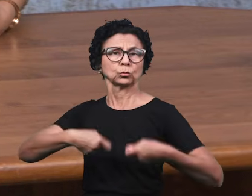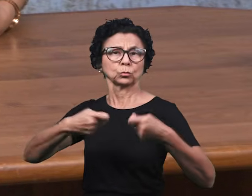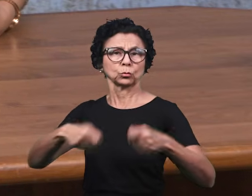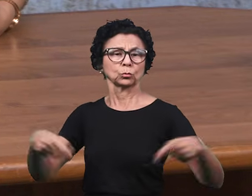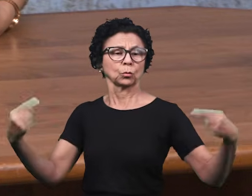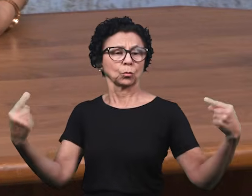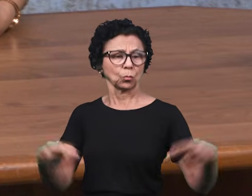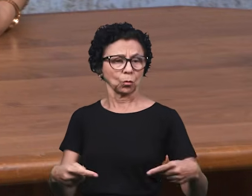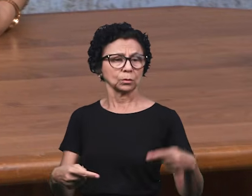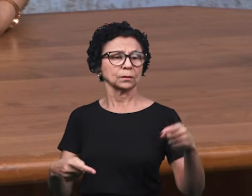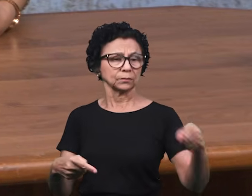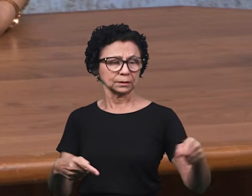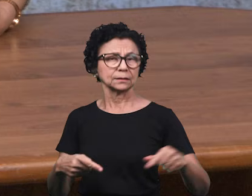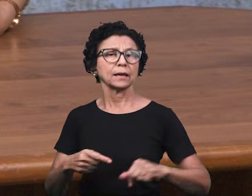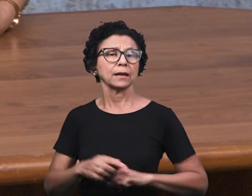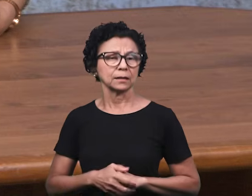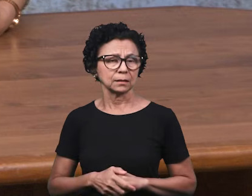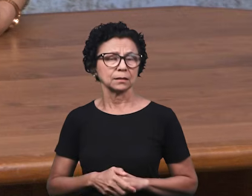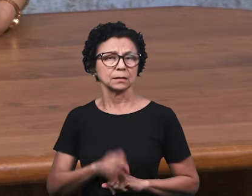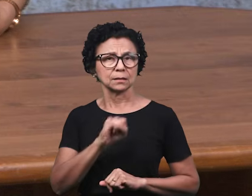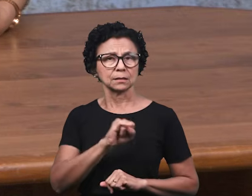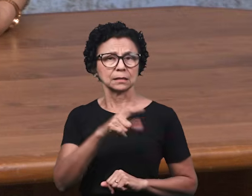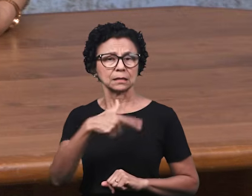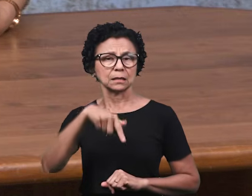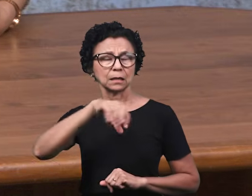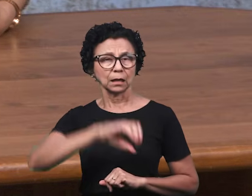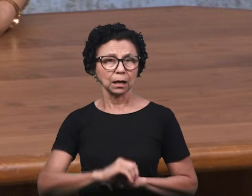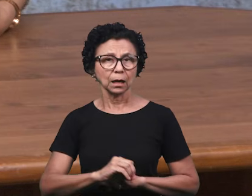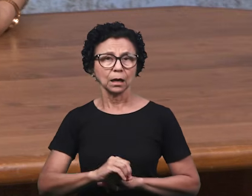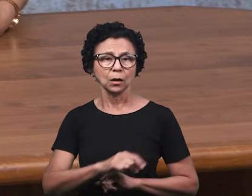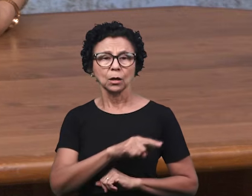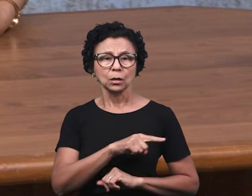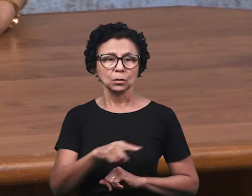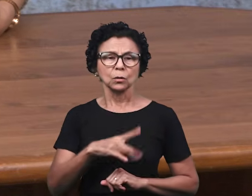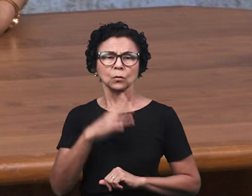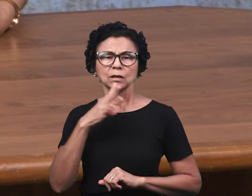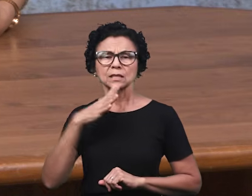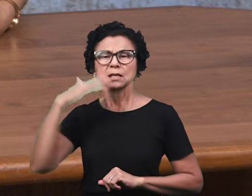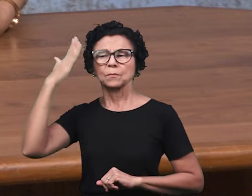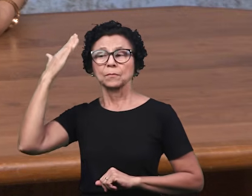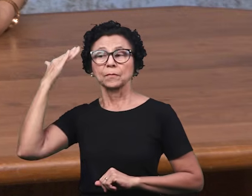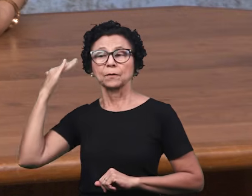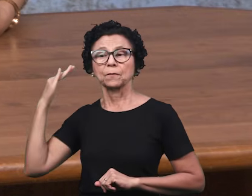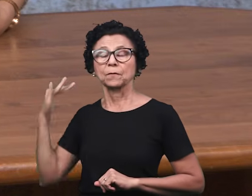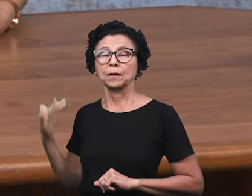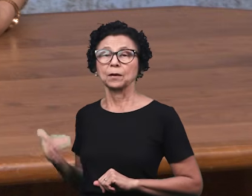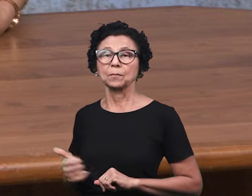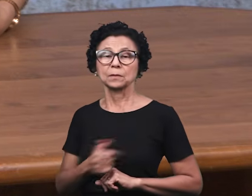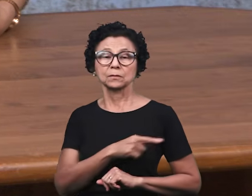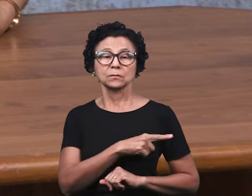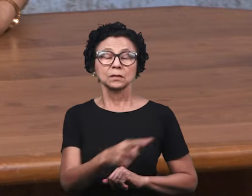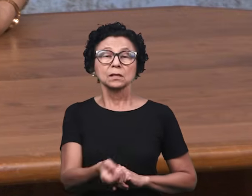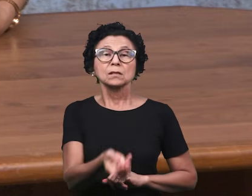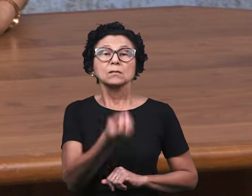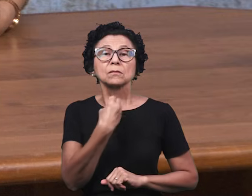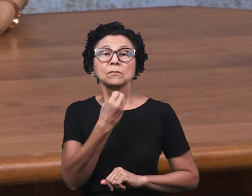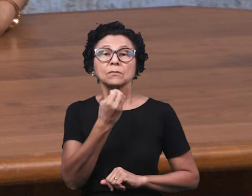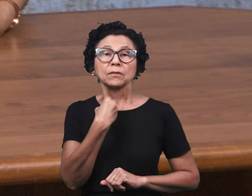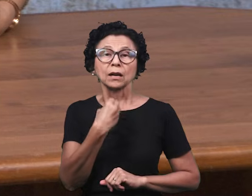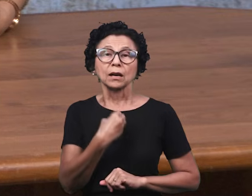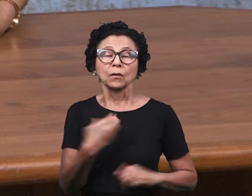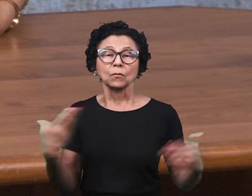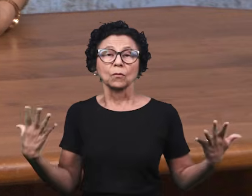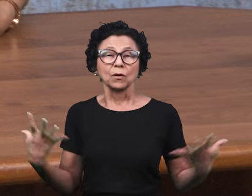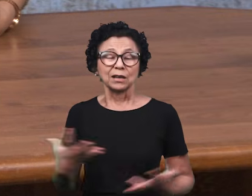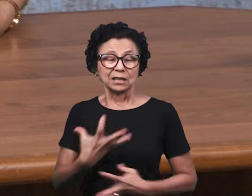Sião. Ouvimos a sua fama, afrouxaram-se as nossas mãos, angústia